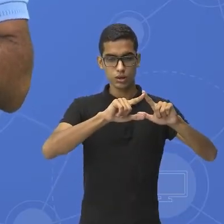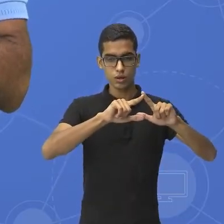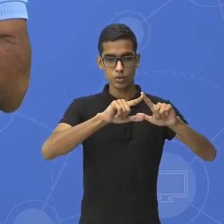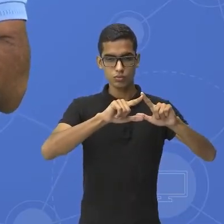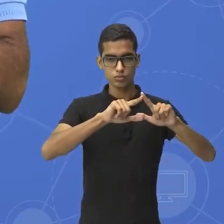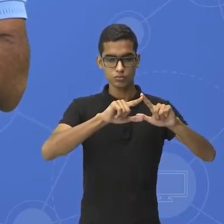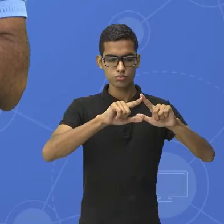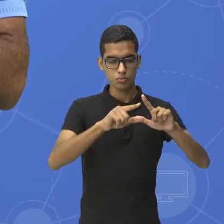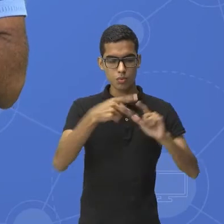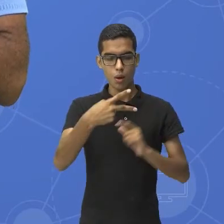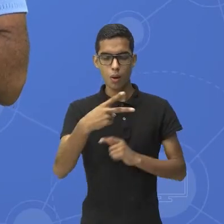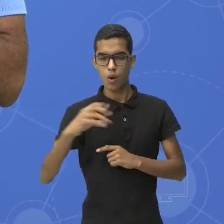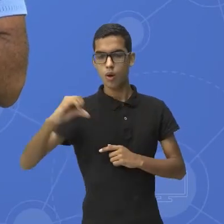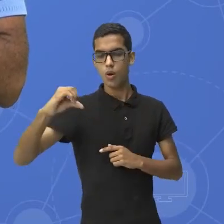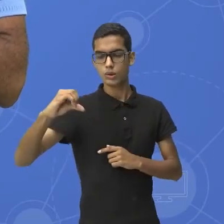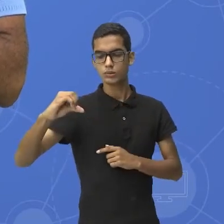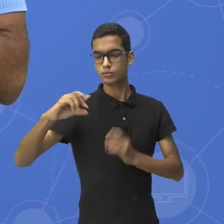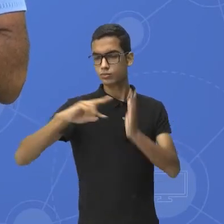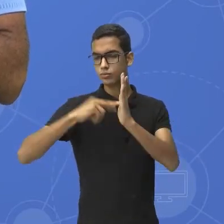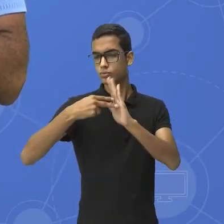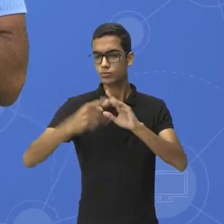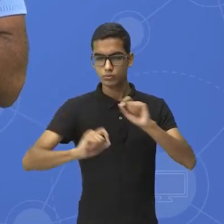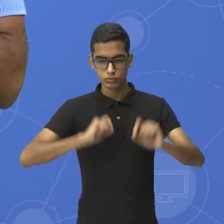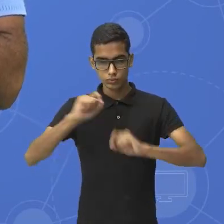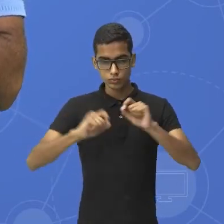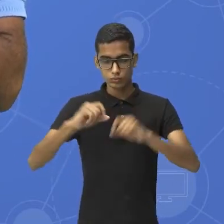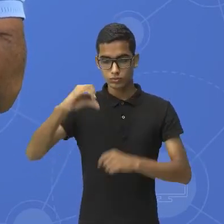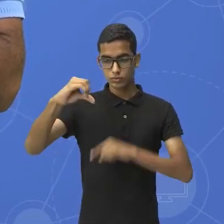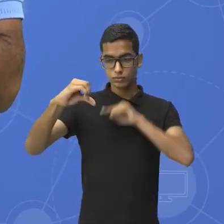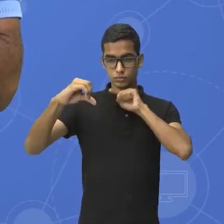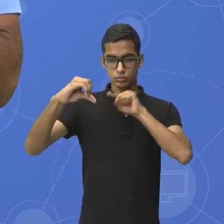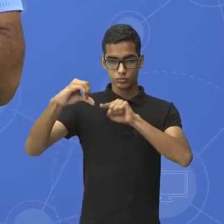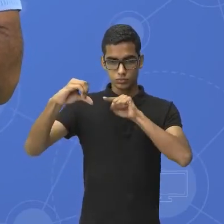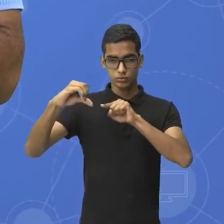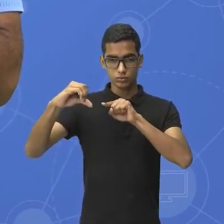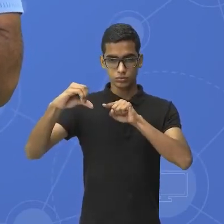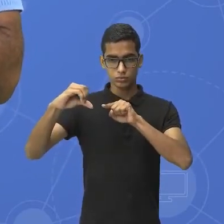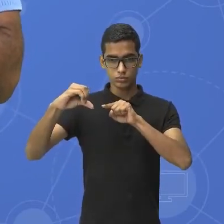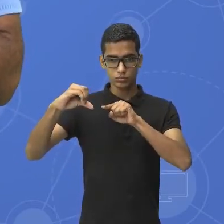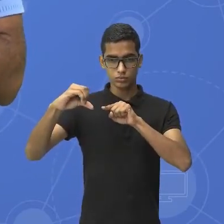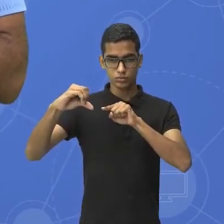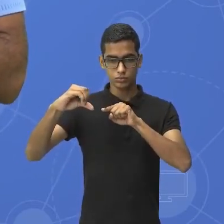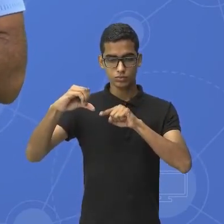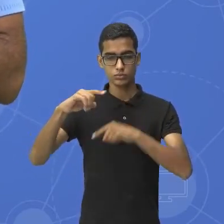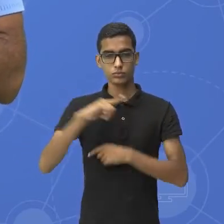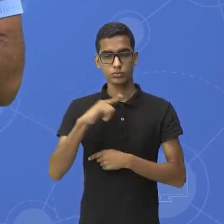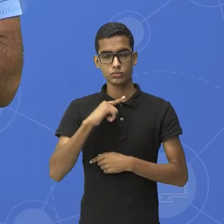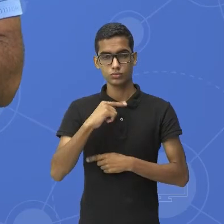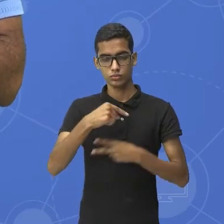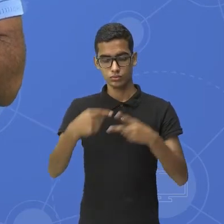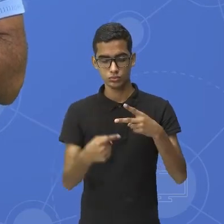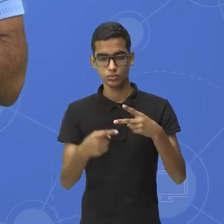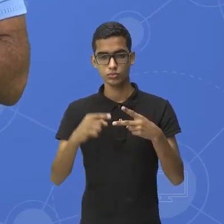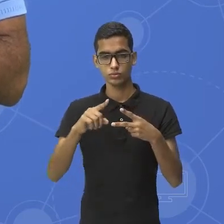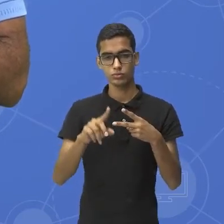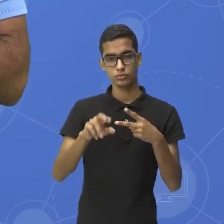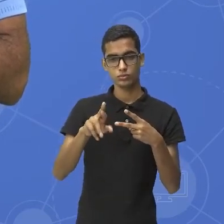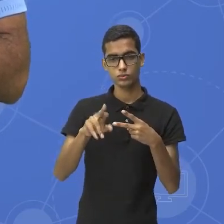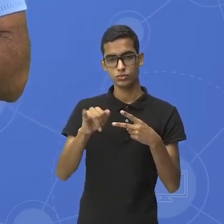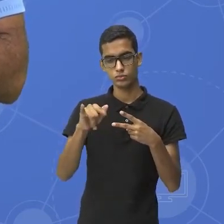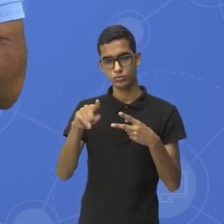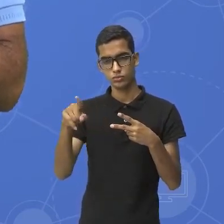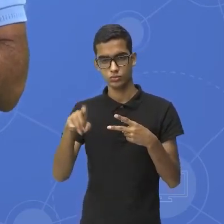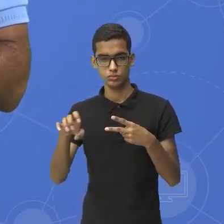né, que o 9, como ele é maior do que zero, eu vou ter duas raízes, ou seja, duas